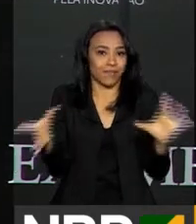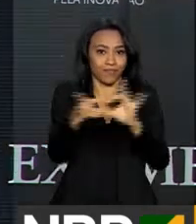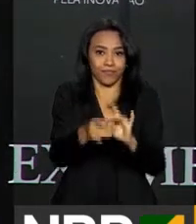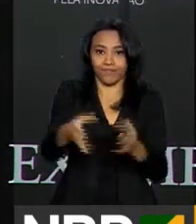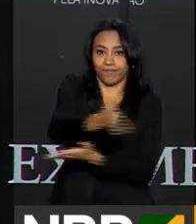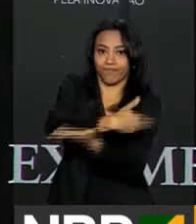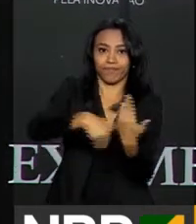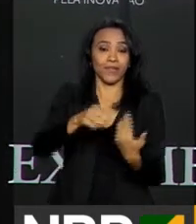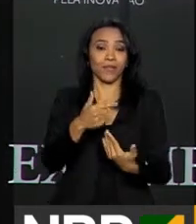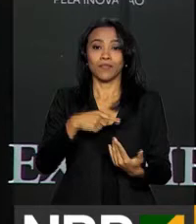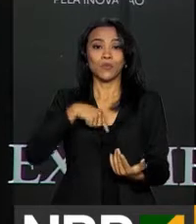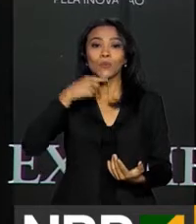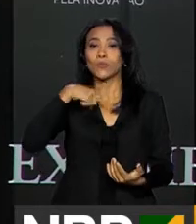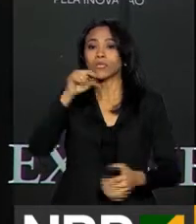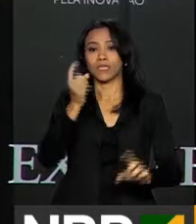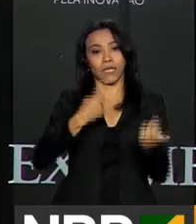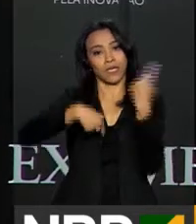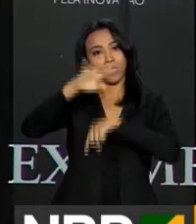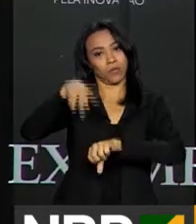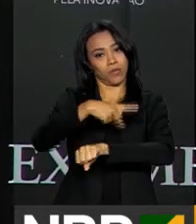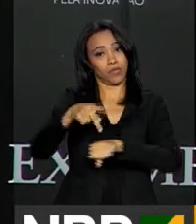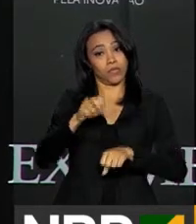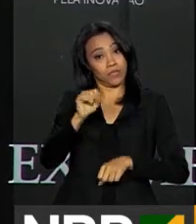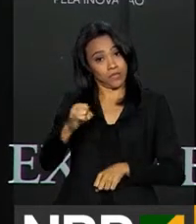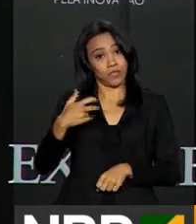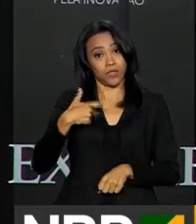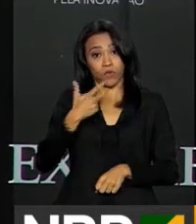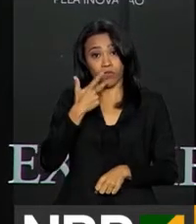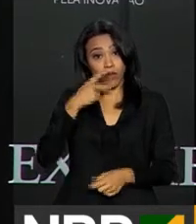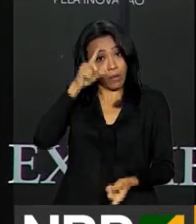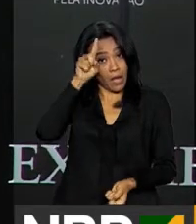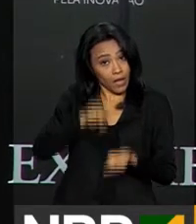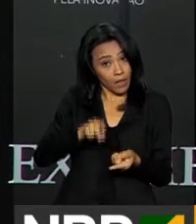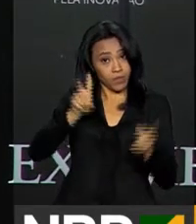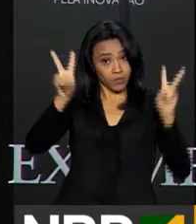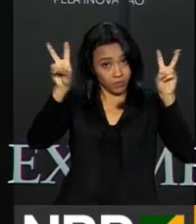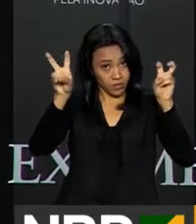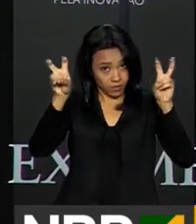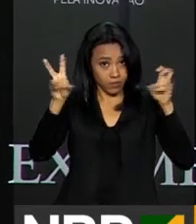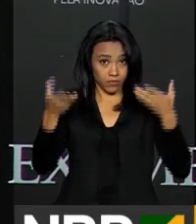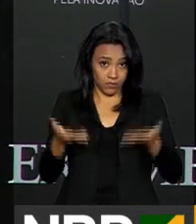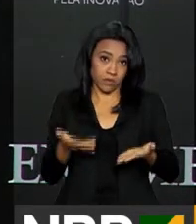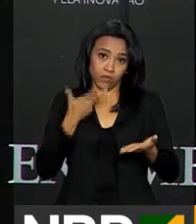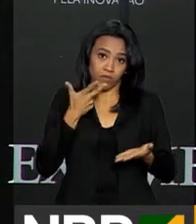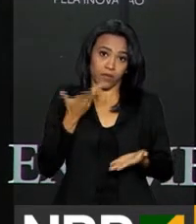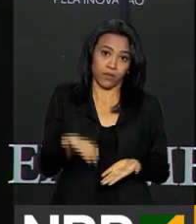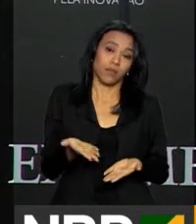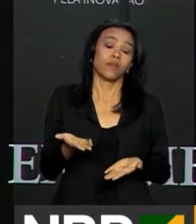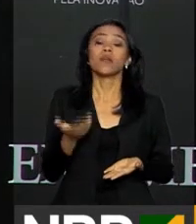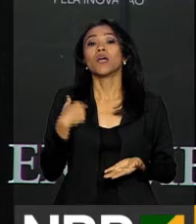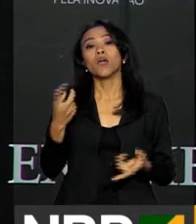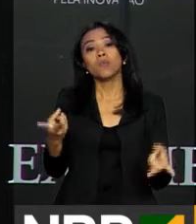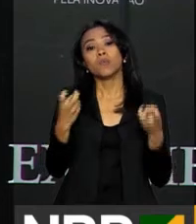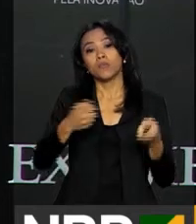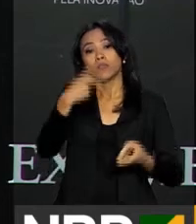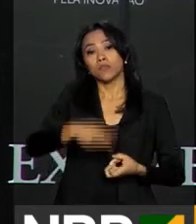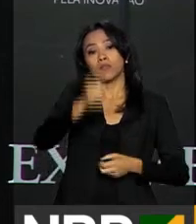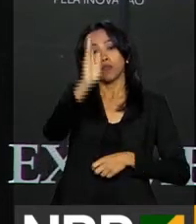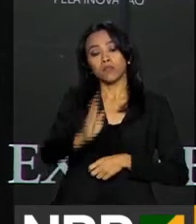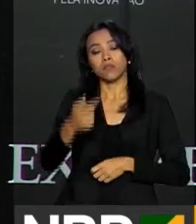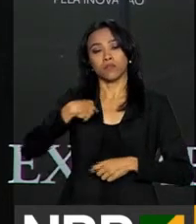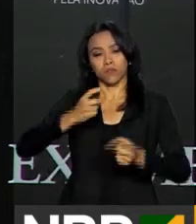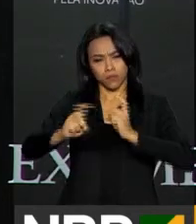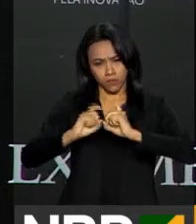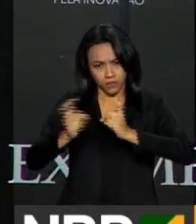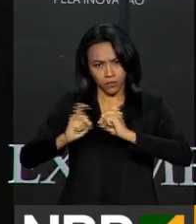não prospera. E eu, se me permite uma brevíssima palavra sobre esse tema, eu verifico que, no Brasil, é interessante a